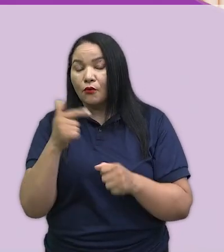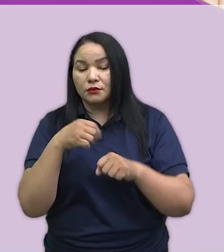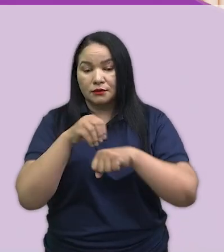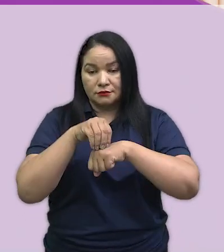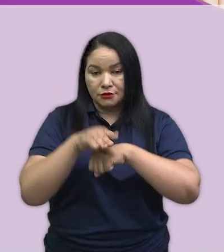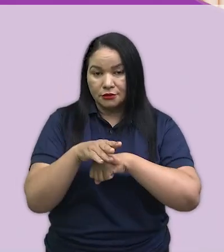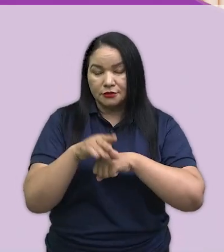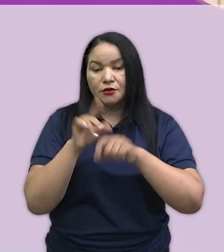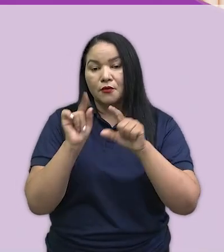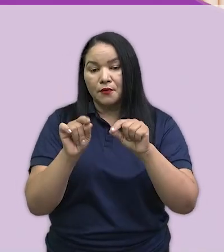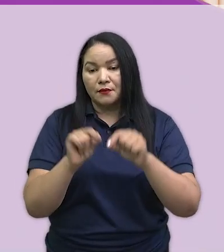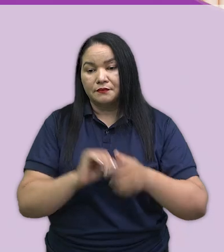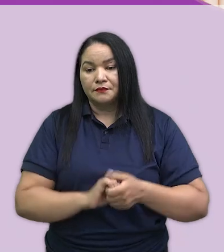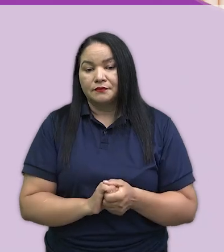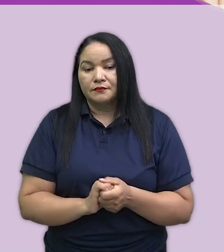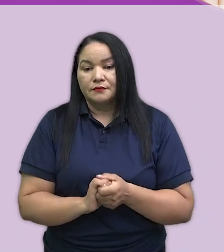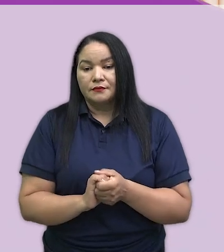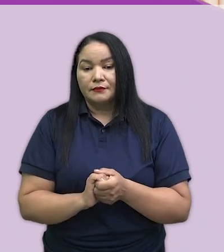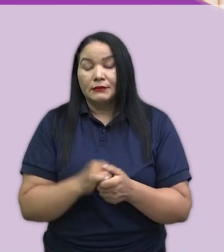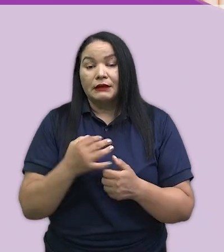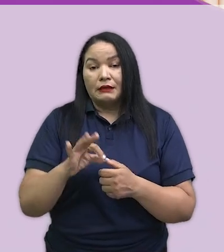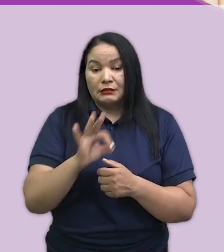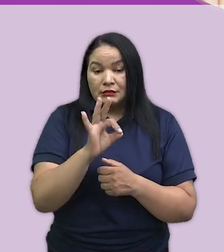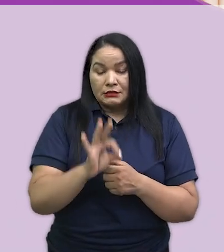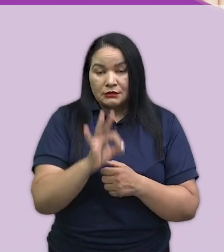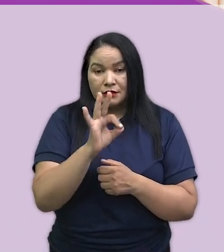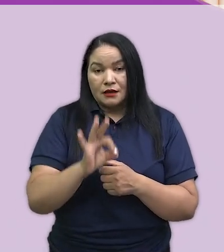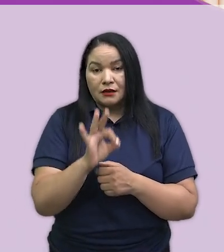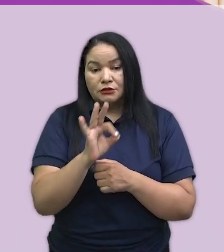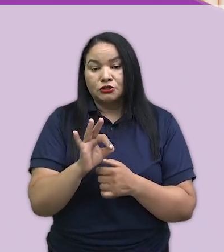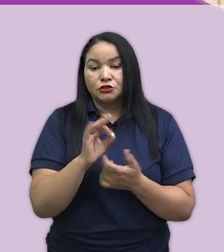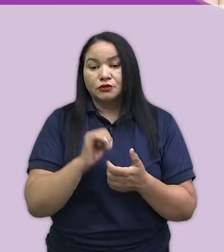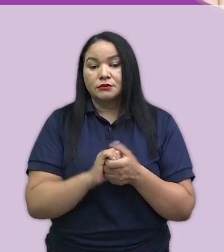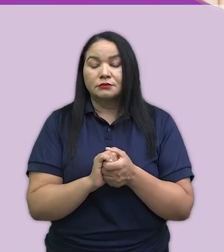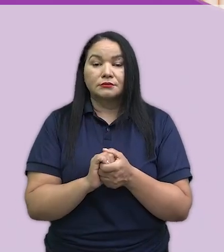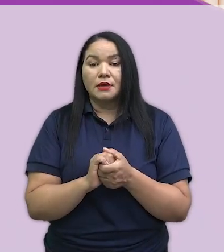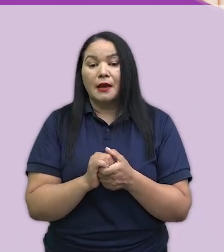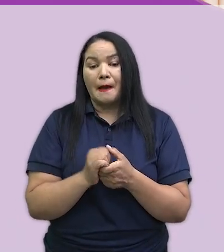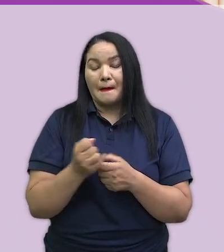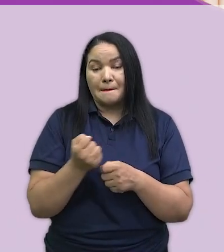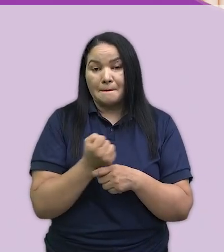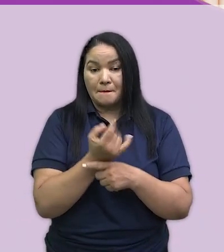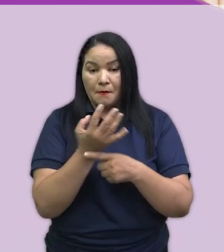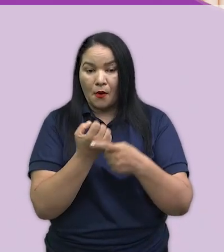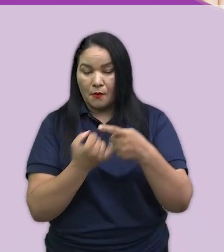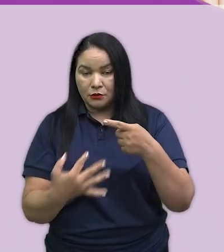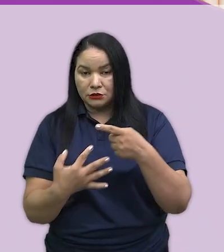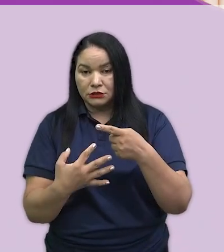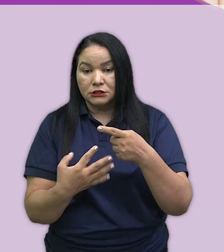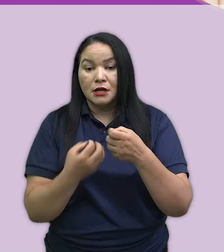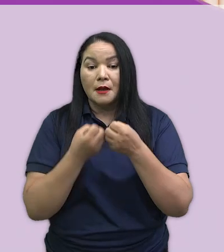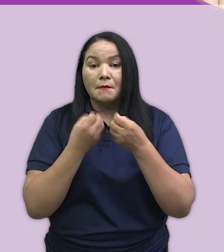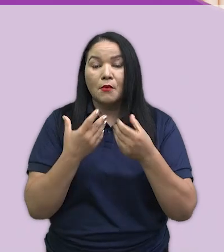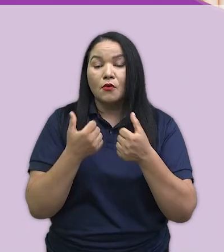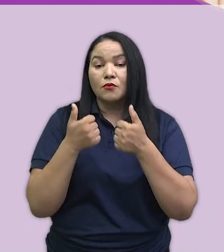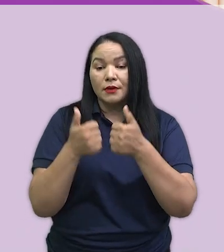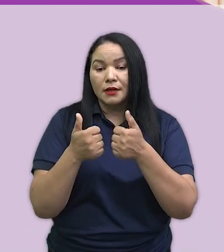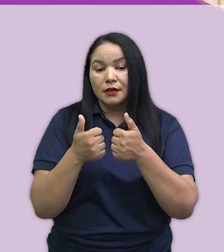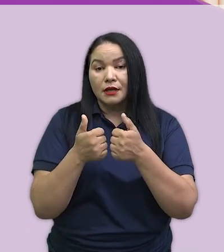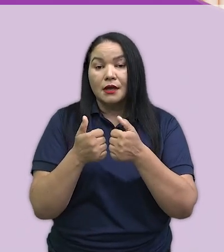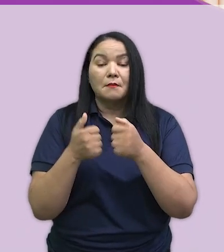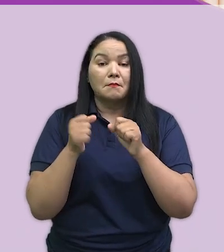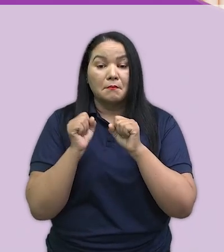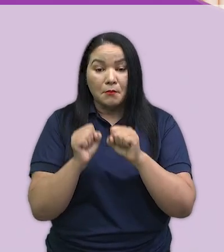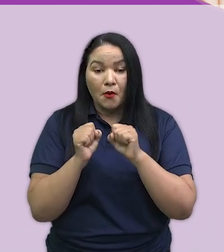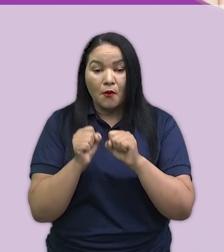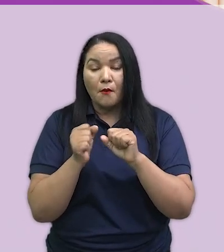que eu te dou é a seguinte, como a taxa vai ser dada em forma de porcentagem, é preferível que você a